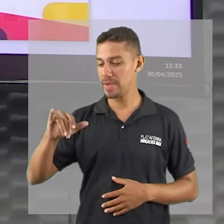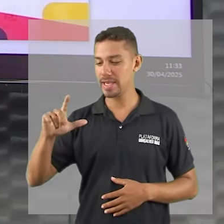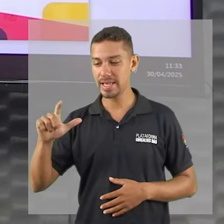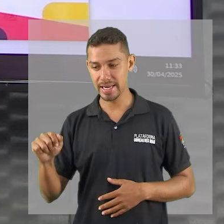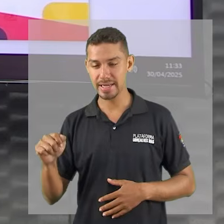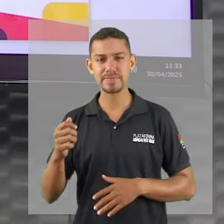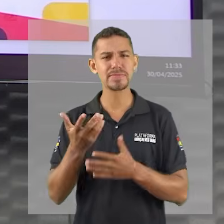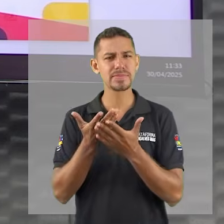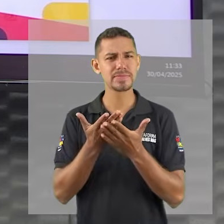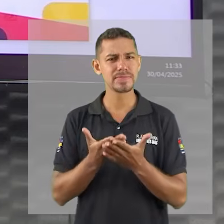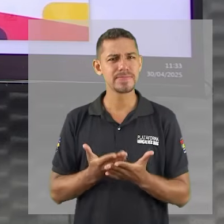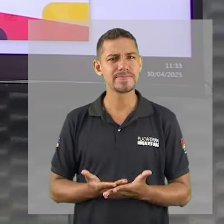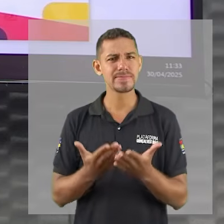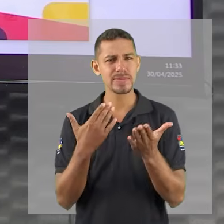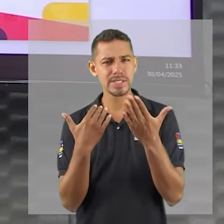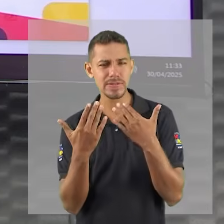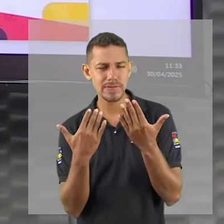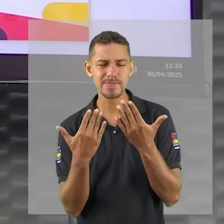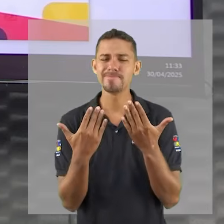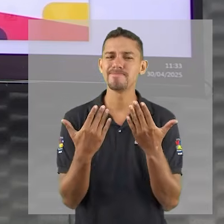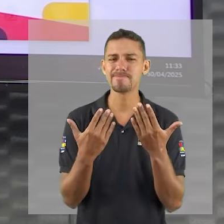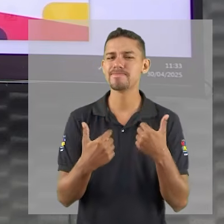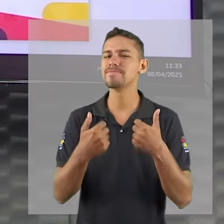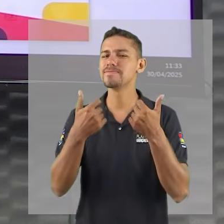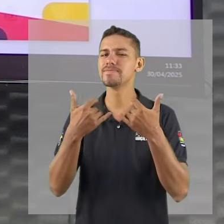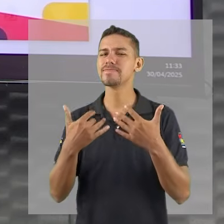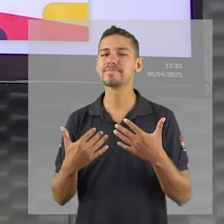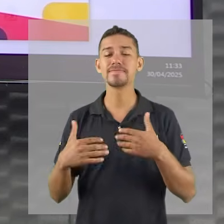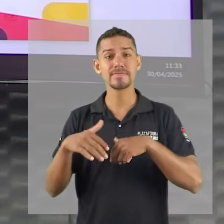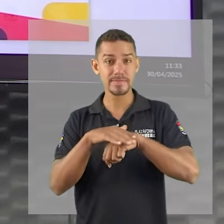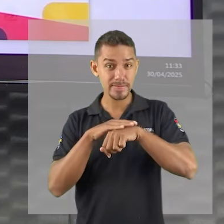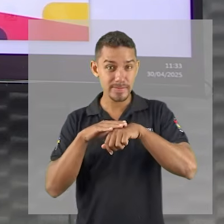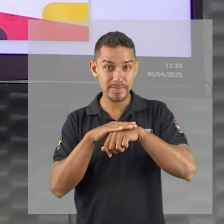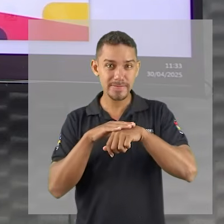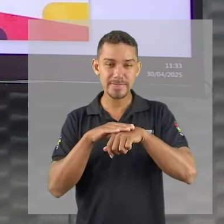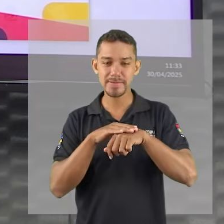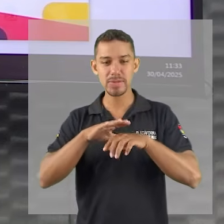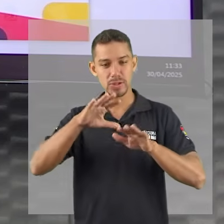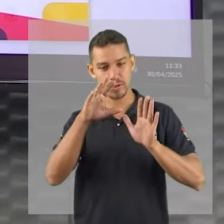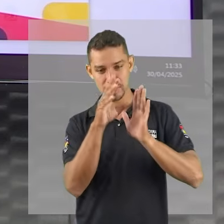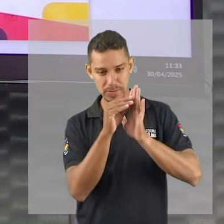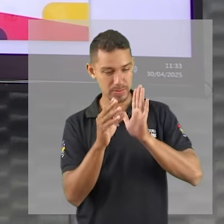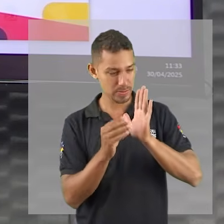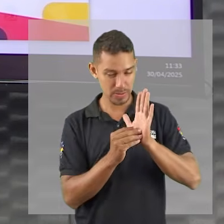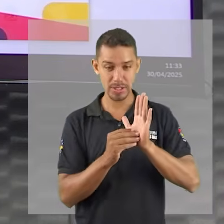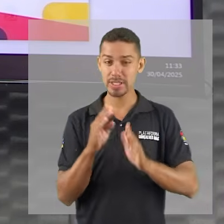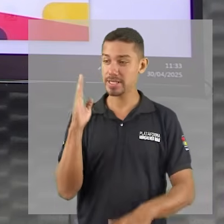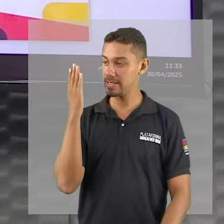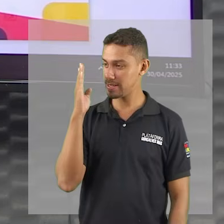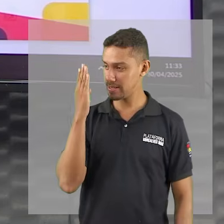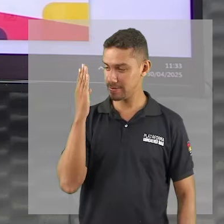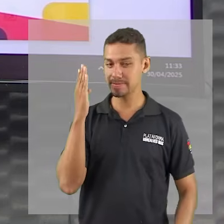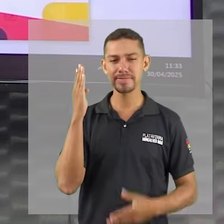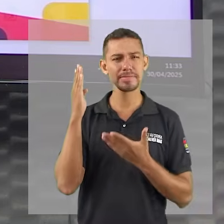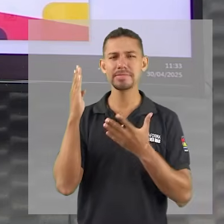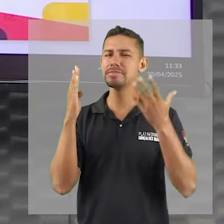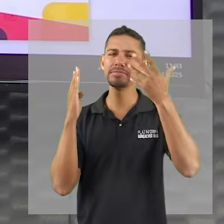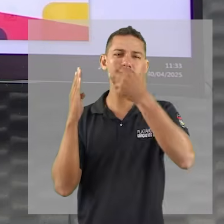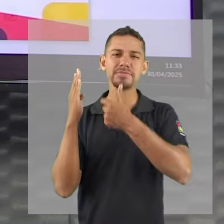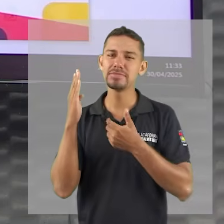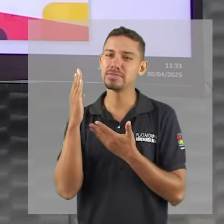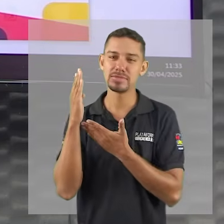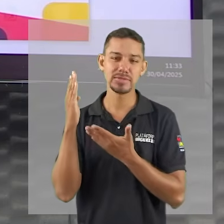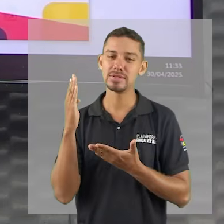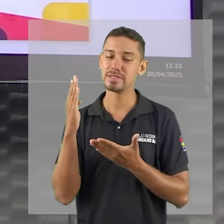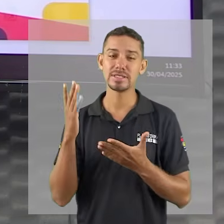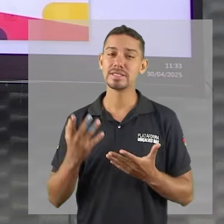um pouquinho, para a gente conversar um pouquinho sobre mais esse conteúdo do nosso componente, que é biologia, esse componente belíssimo,